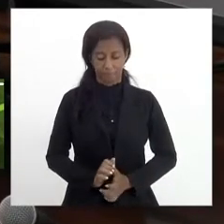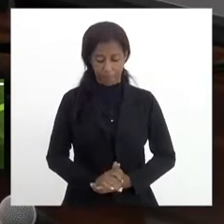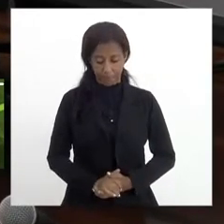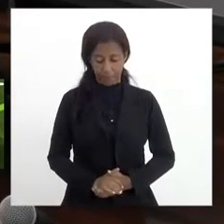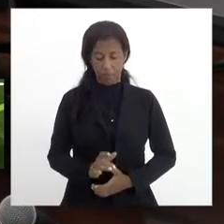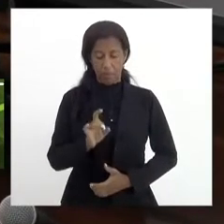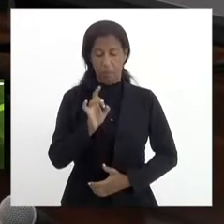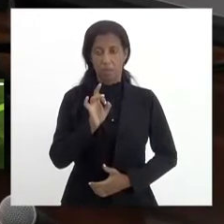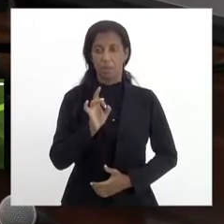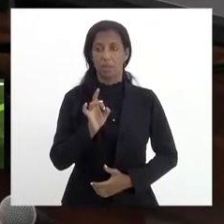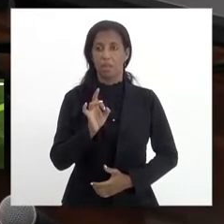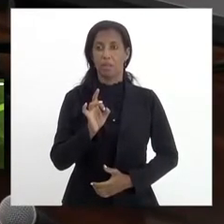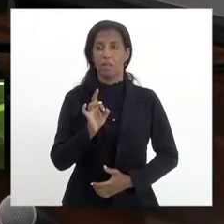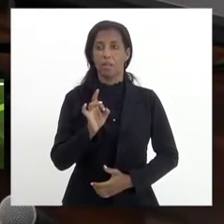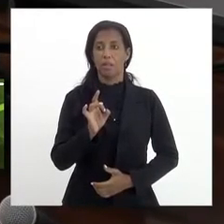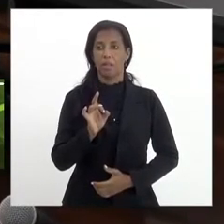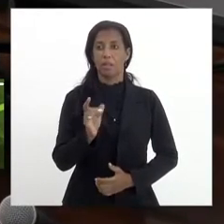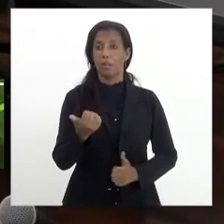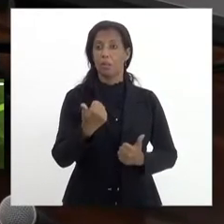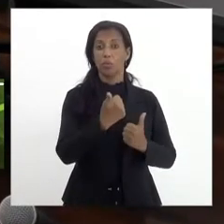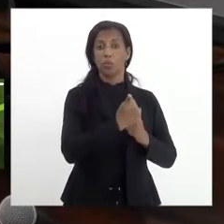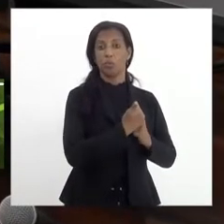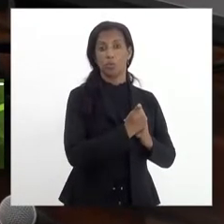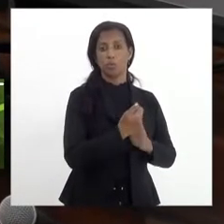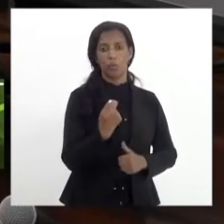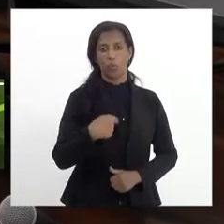só dizer... E também não botei substitutivo.